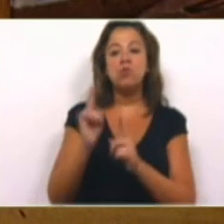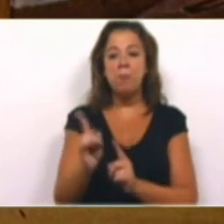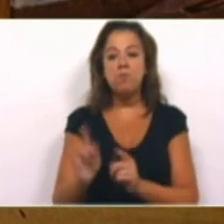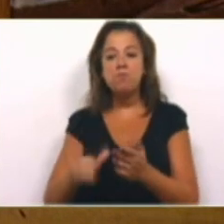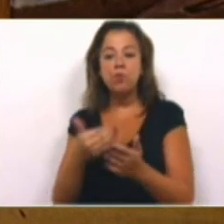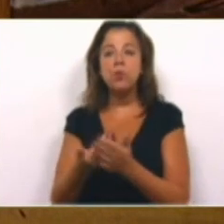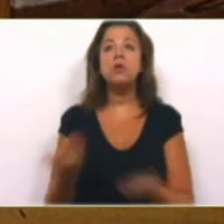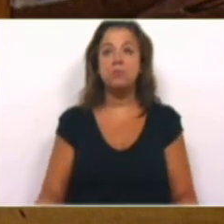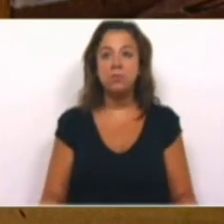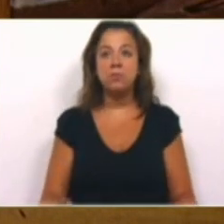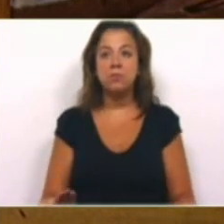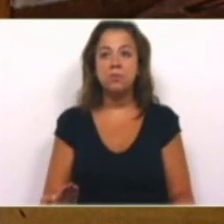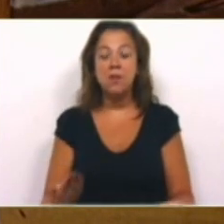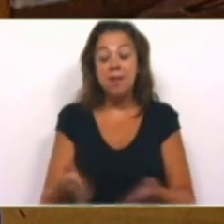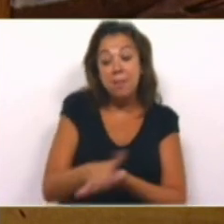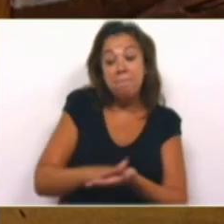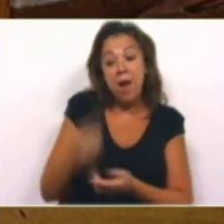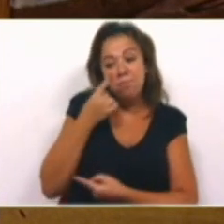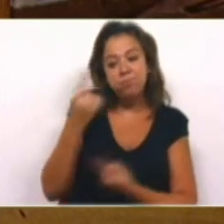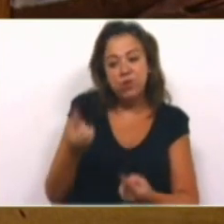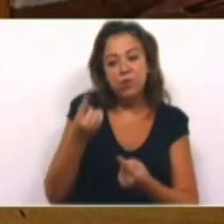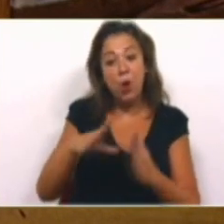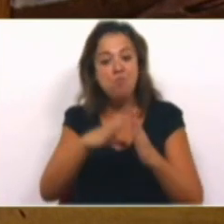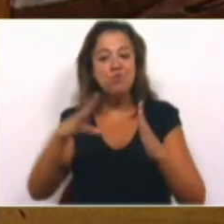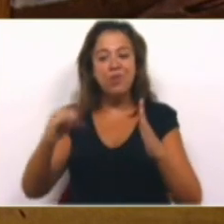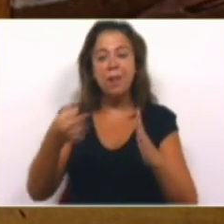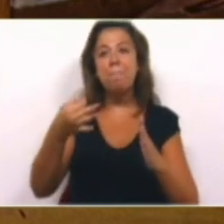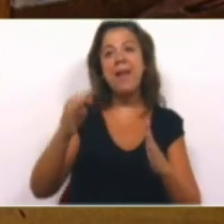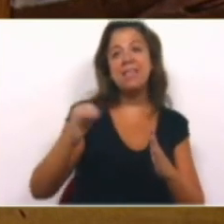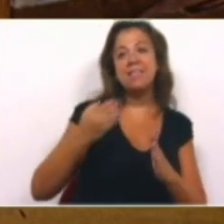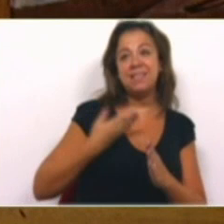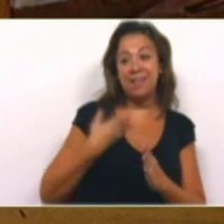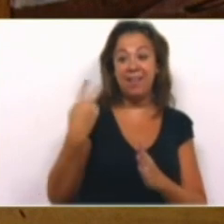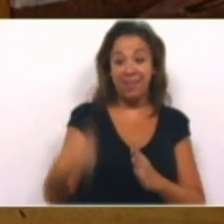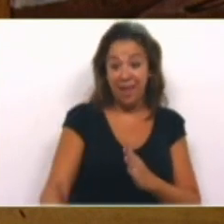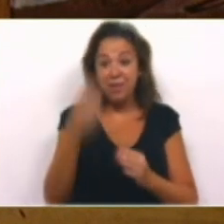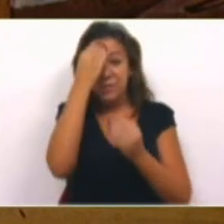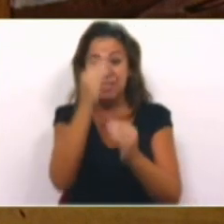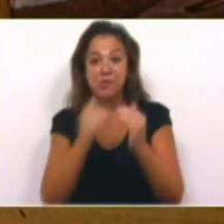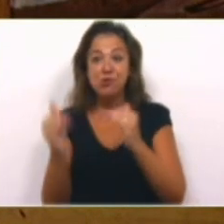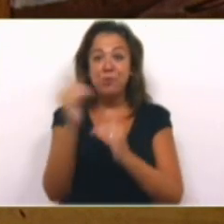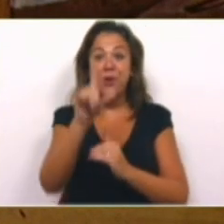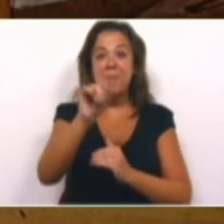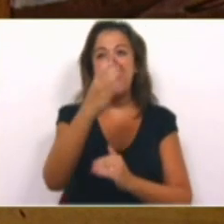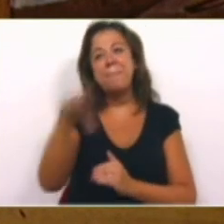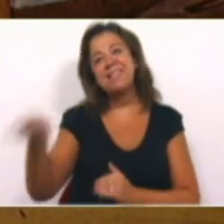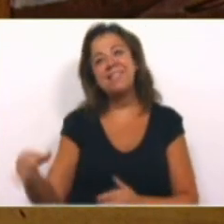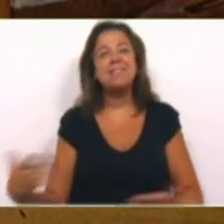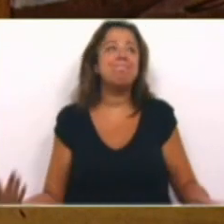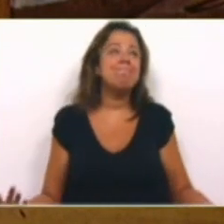propostas consubstanciam o modelo que o PSD tem sobre o ensino superior e para a ciência, um género